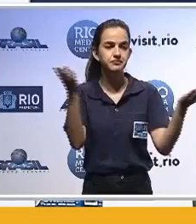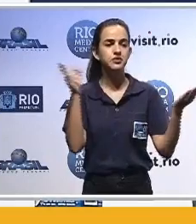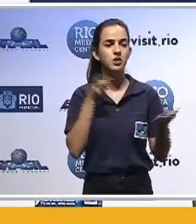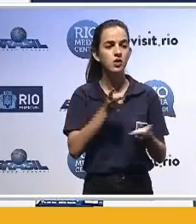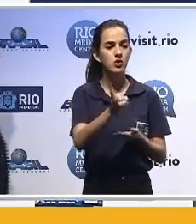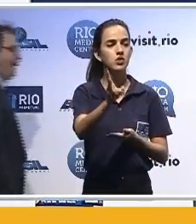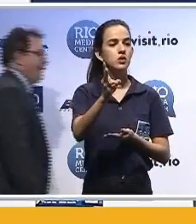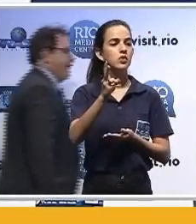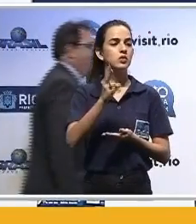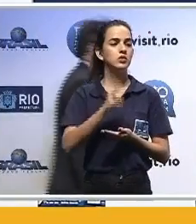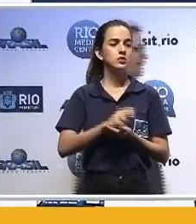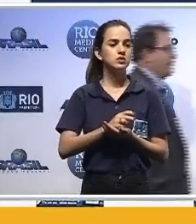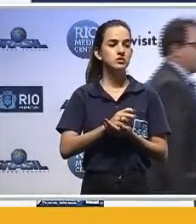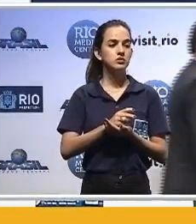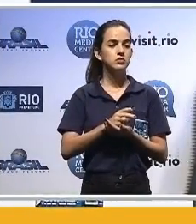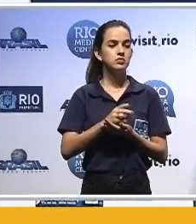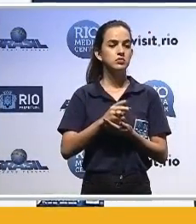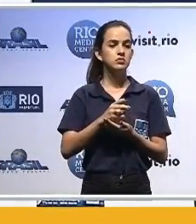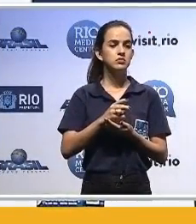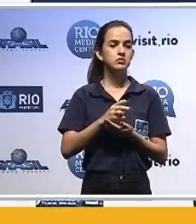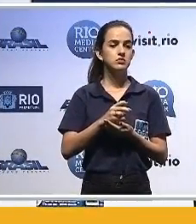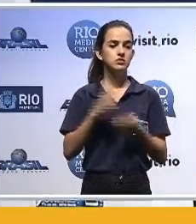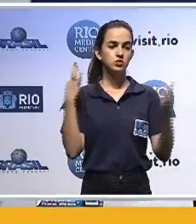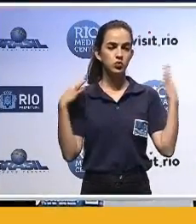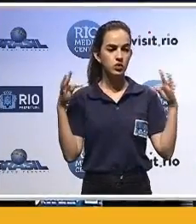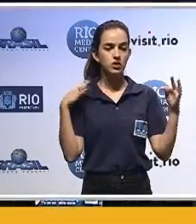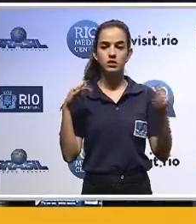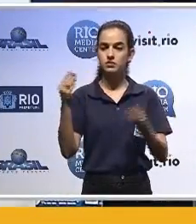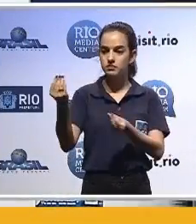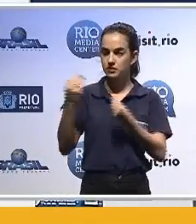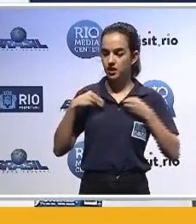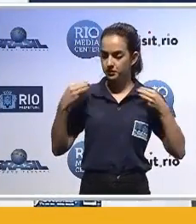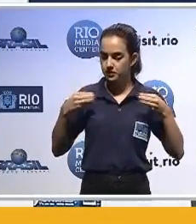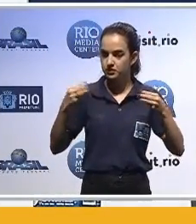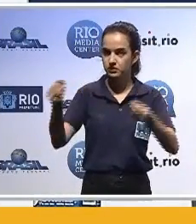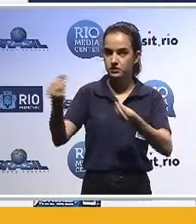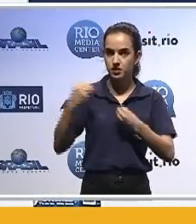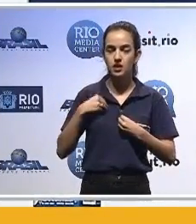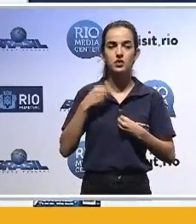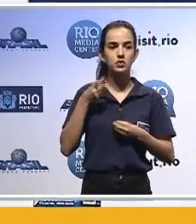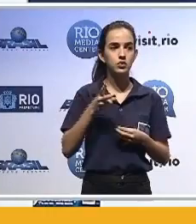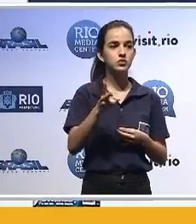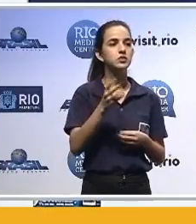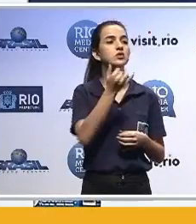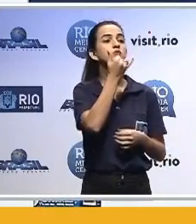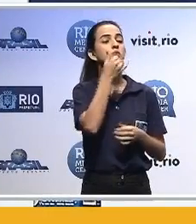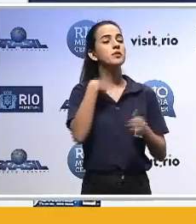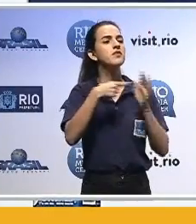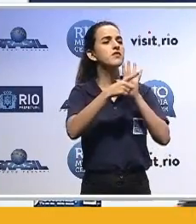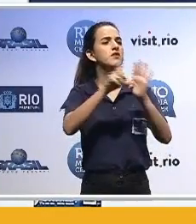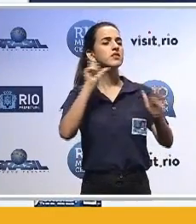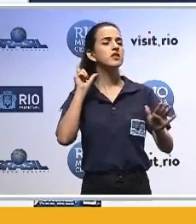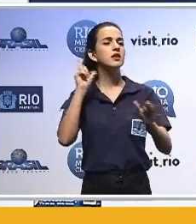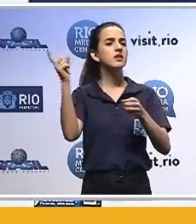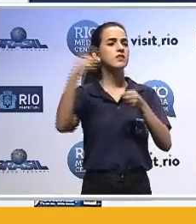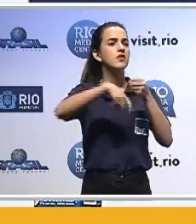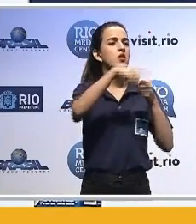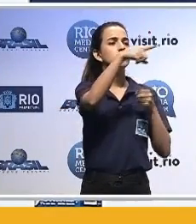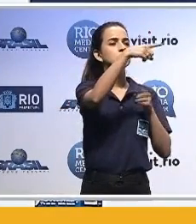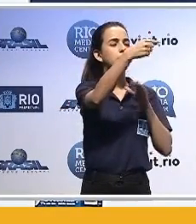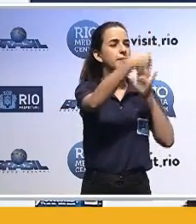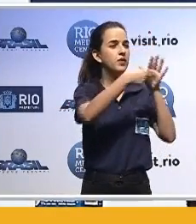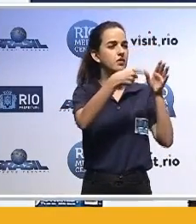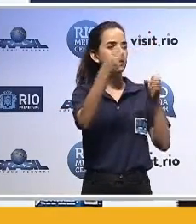partir do momento que a gente receba do Ministério do Turismo. E, Santiago, deixa eu só completar,